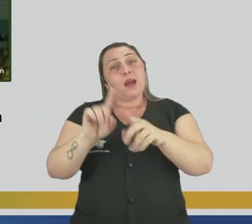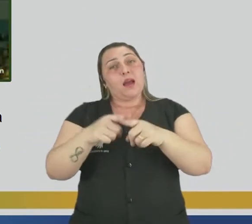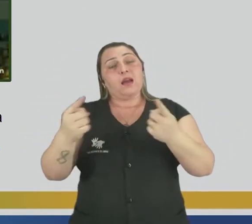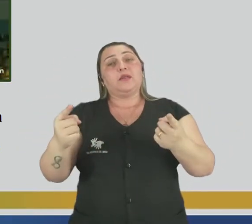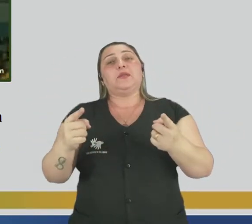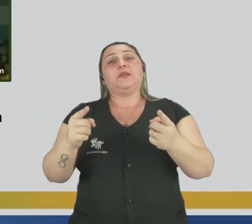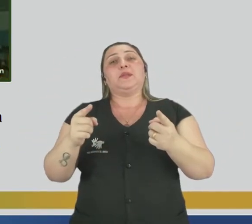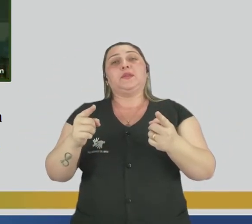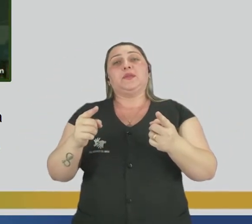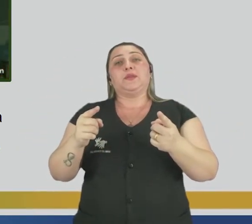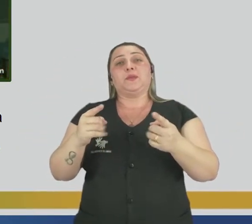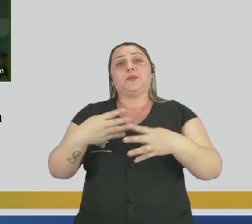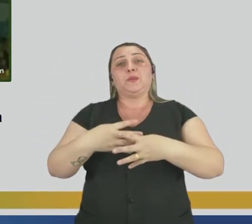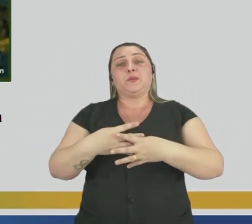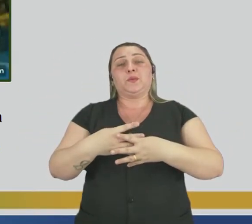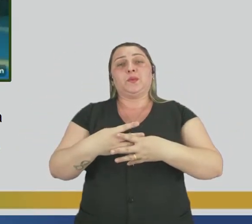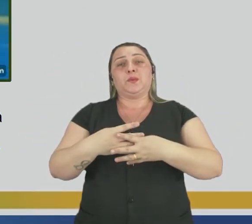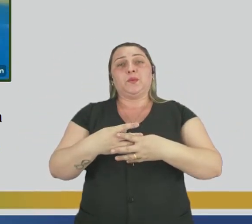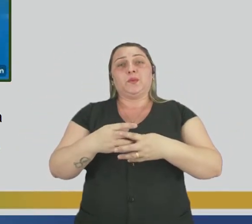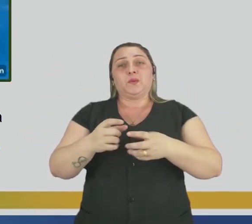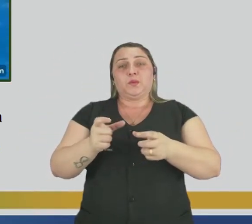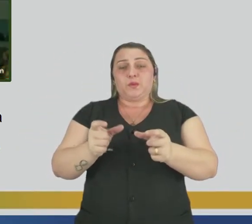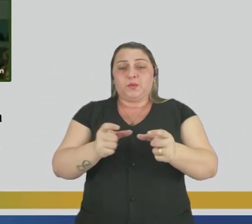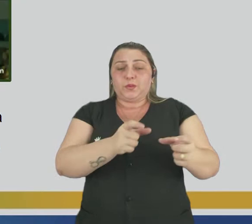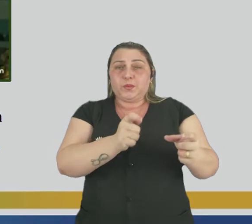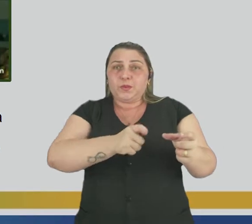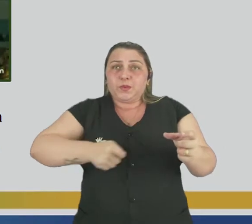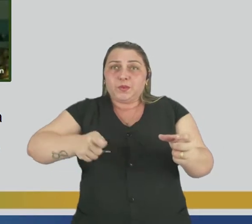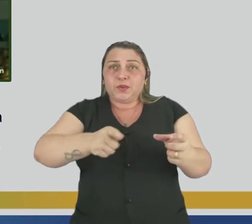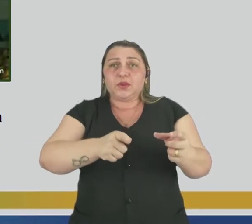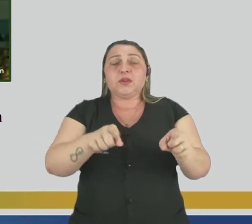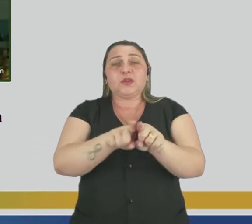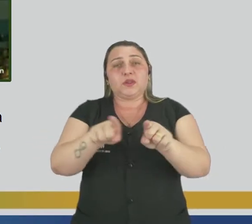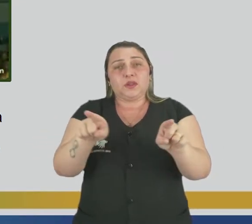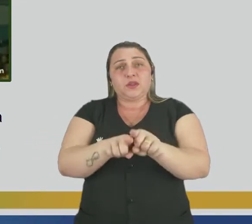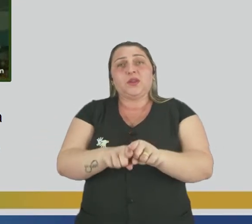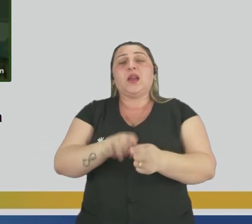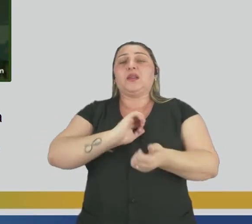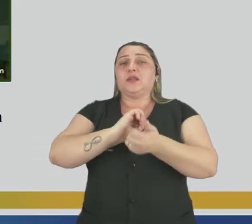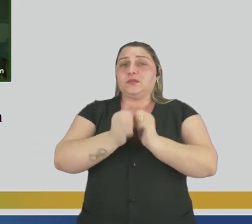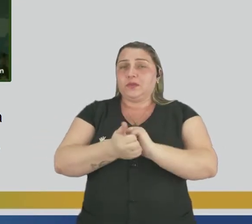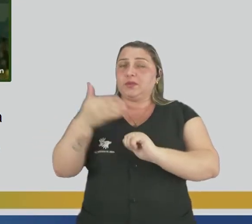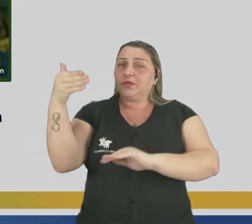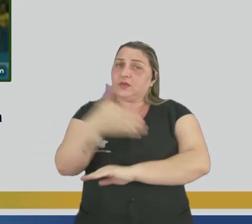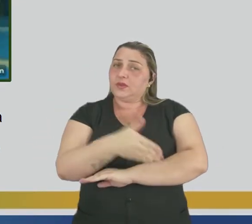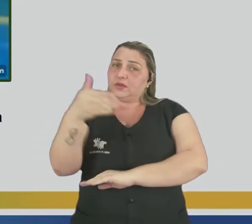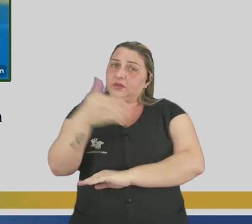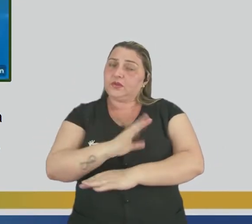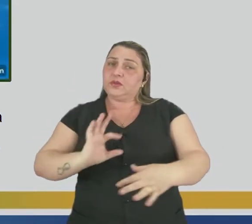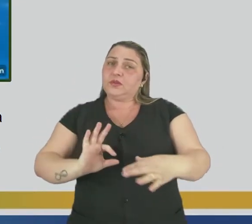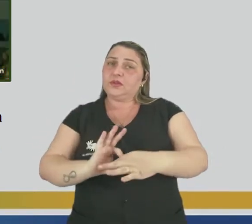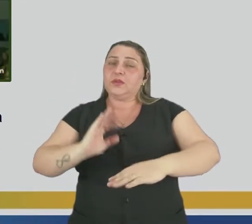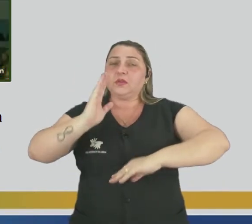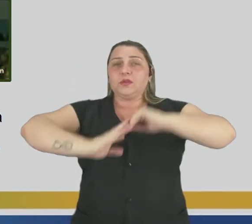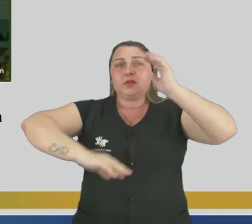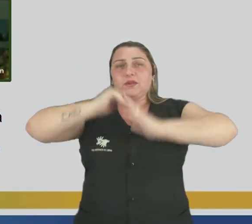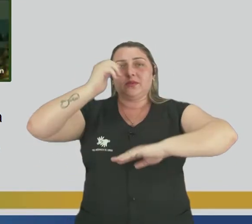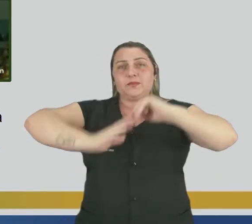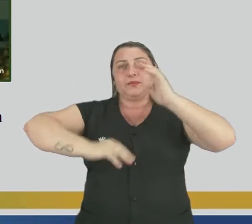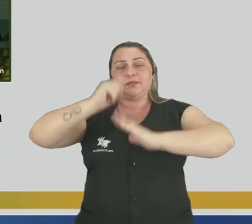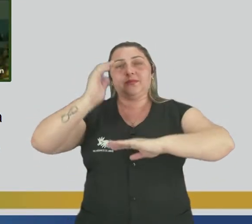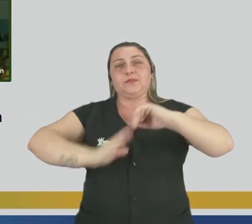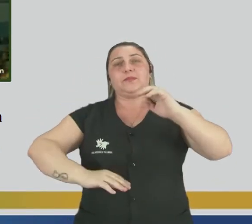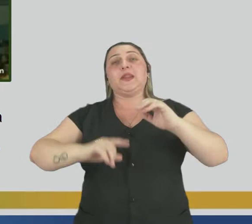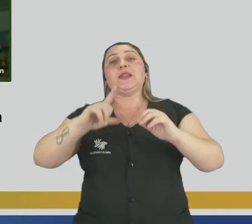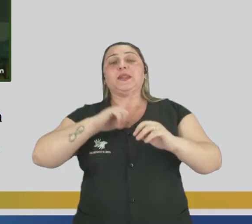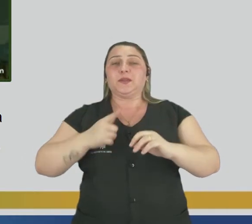como xadrez, que também é considerado um esporte. Os esportes são frequentemente ligados à carreira profissional e